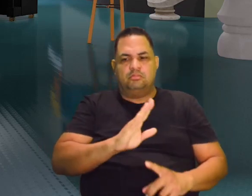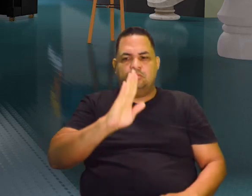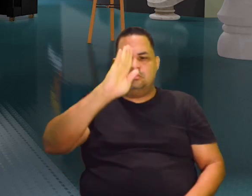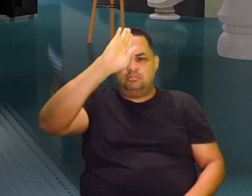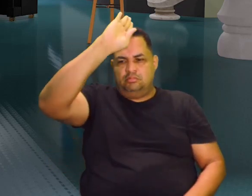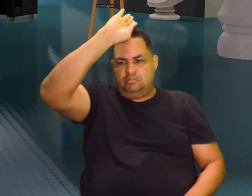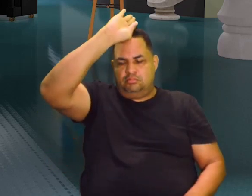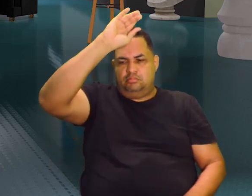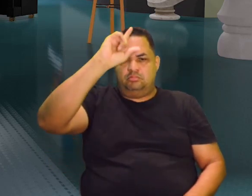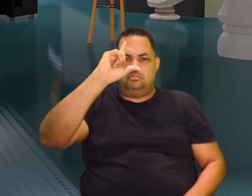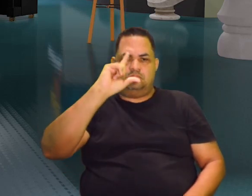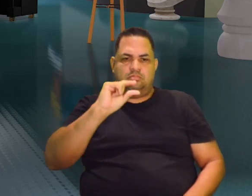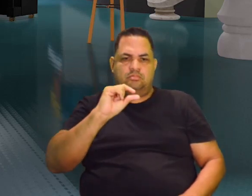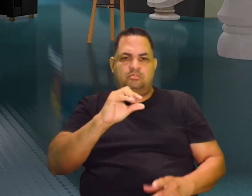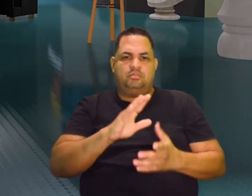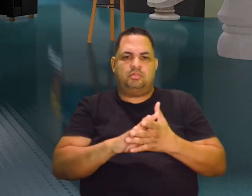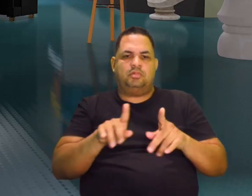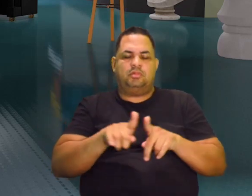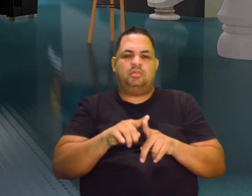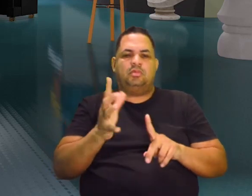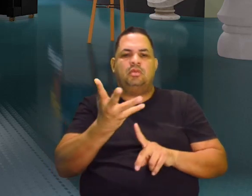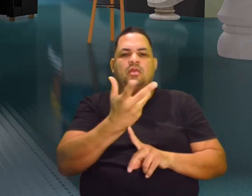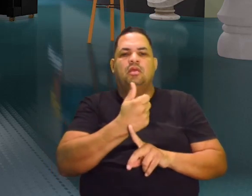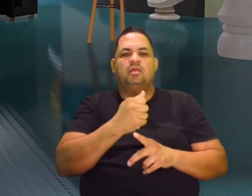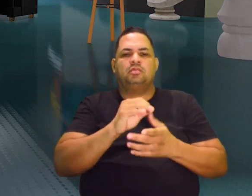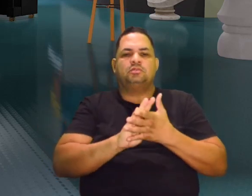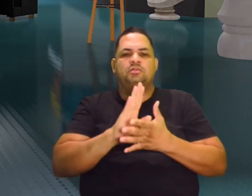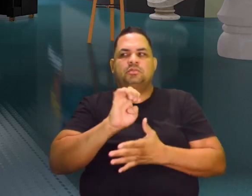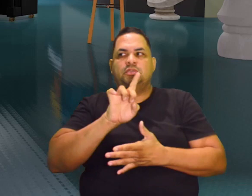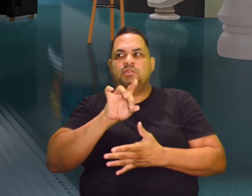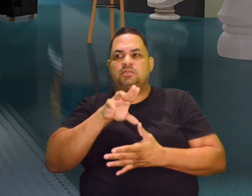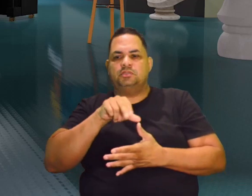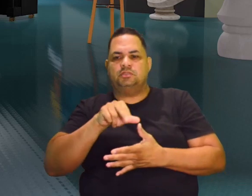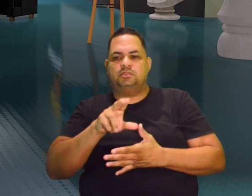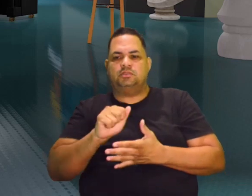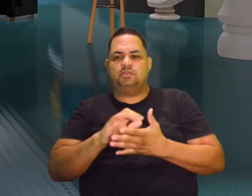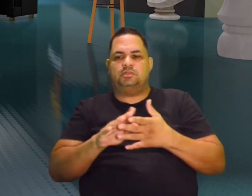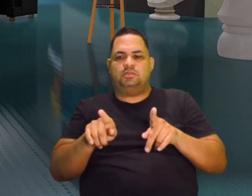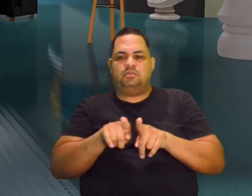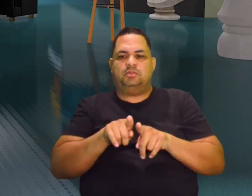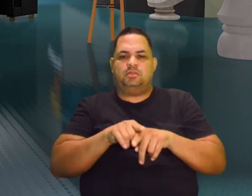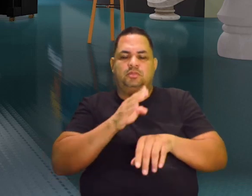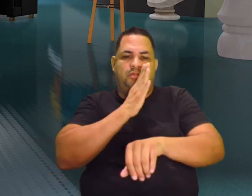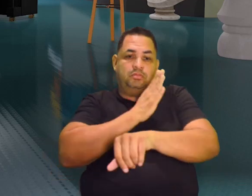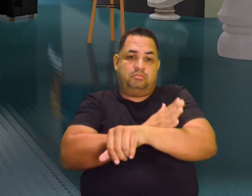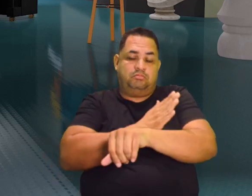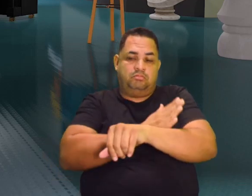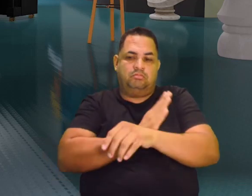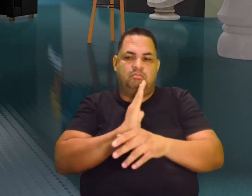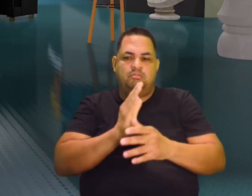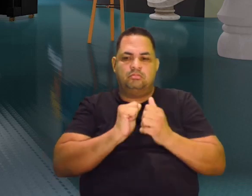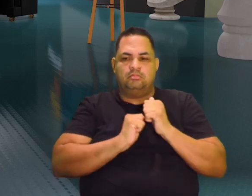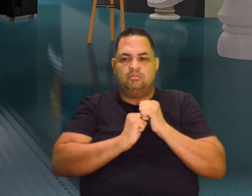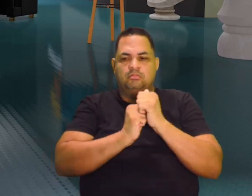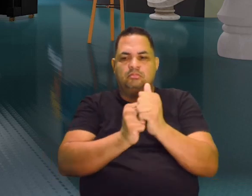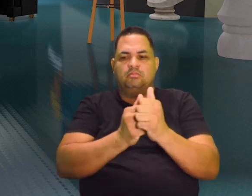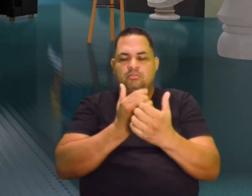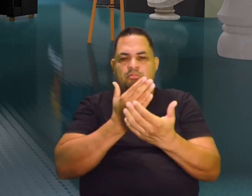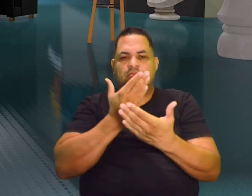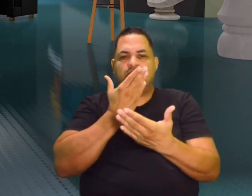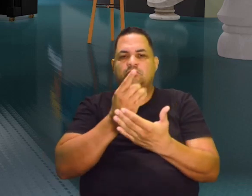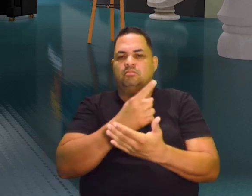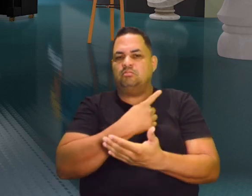um pouquinho da arte bizantina no período medieval, que vocês já vêm acompanhando aí os nossos estudos, e